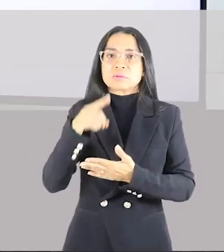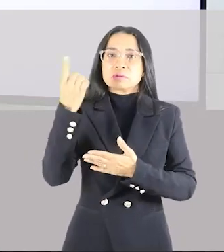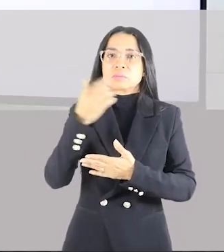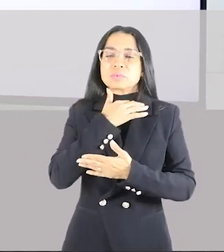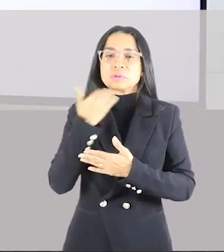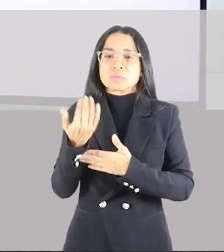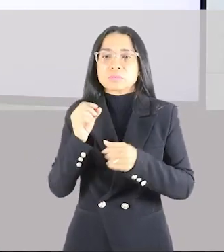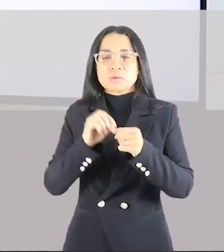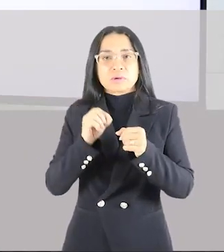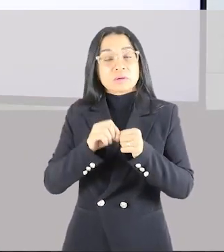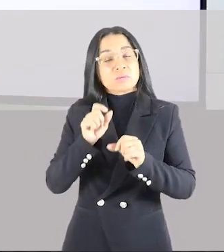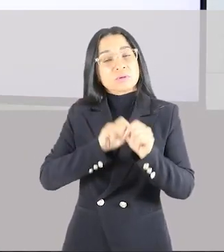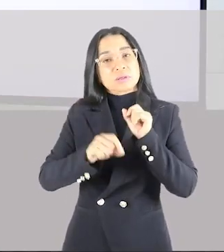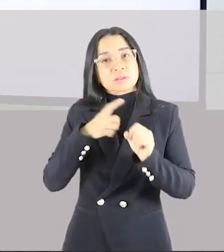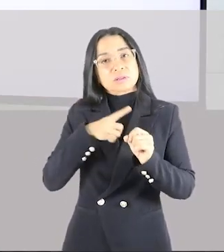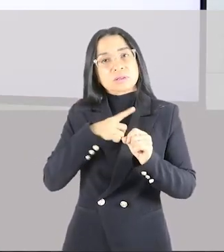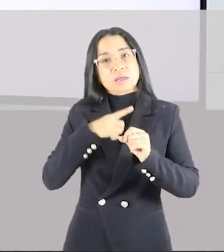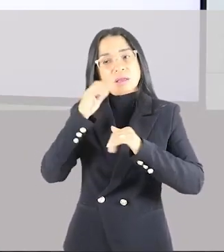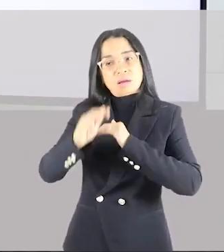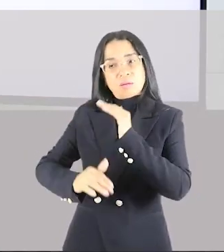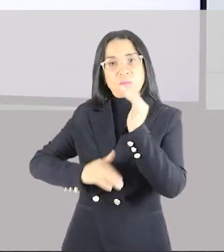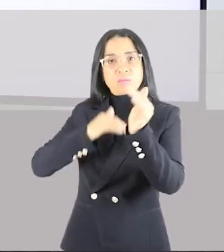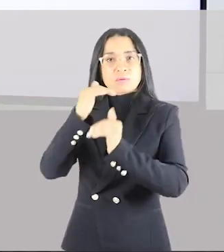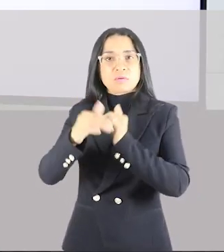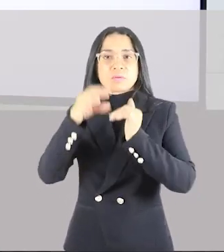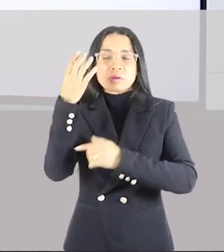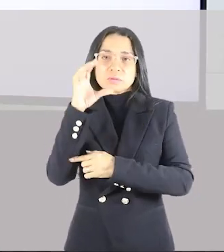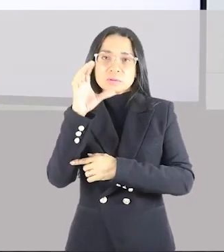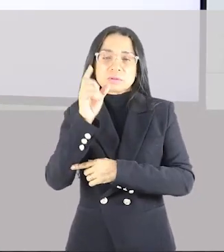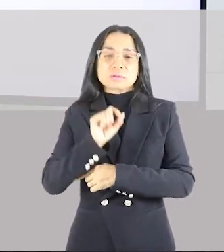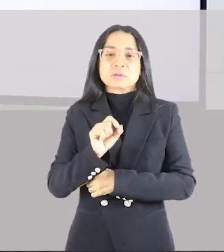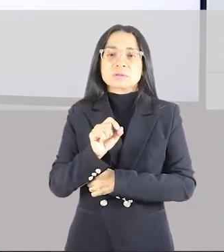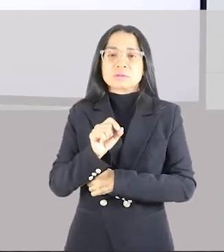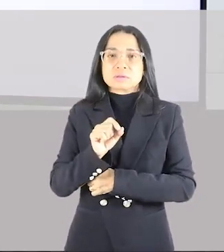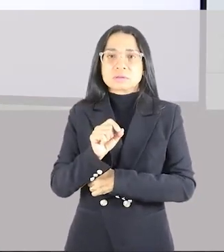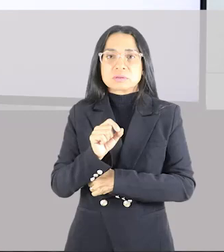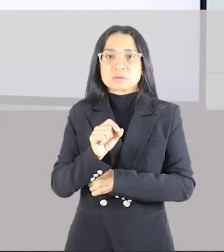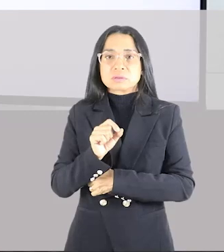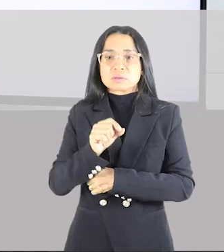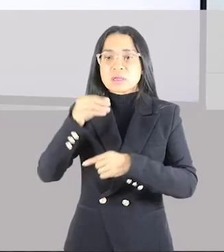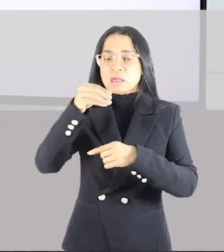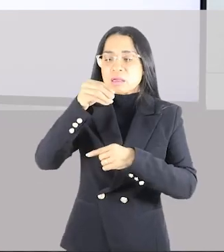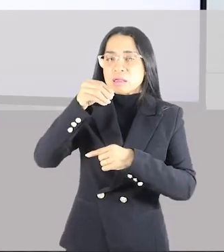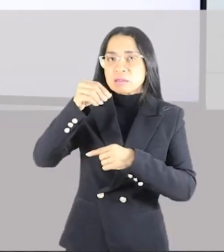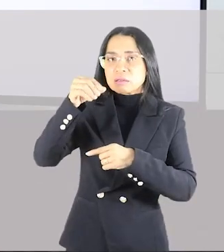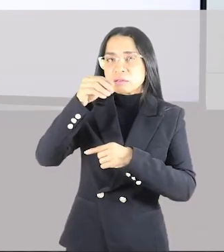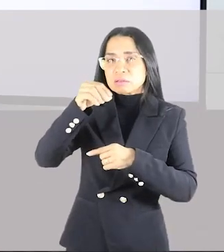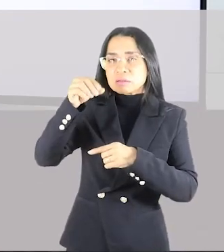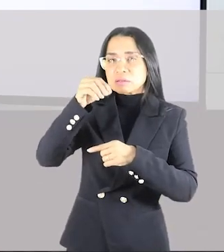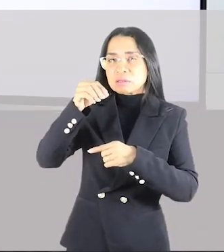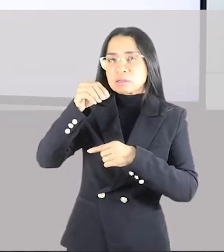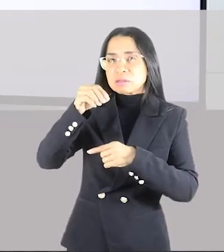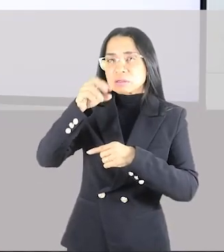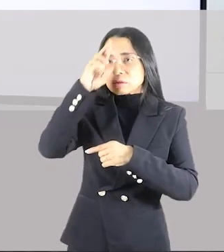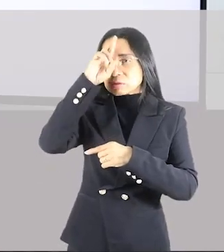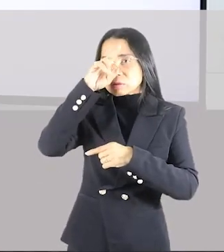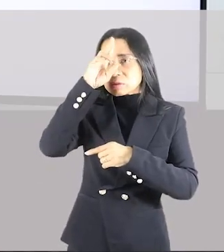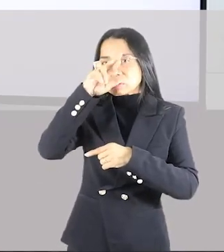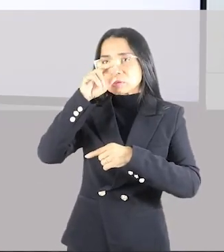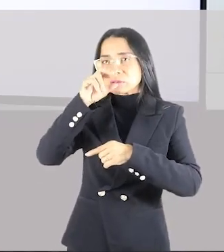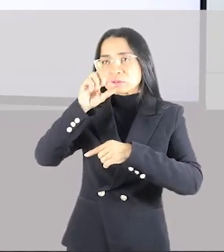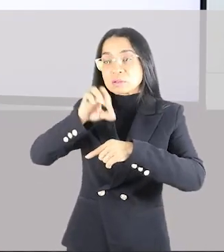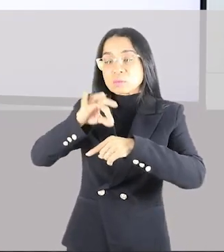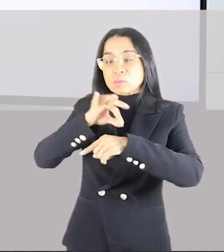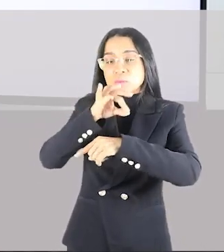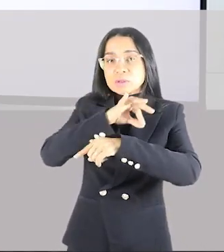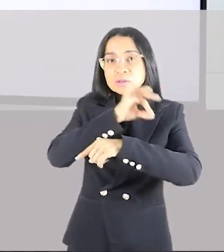com que também haja um avanço na ciência. E essa cera que era tirada, por exemplo, das abelhas, até hoje é utilizado para